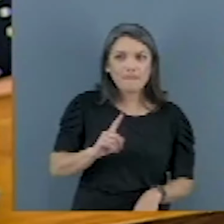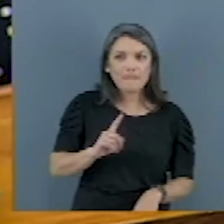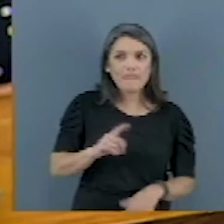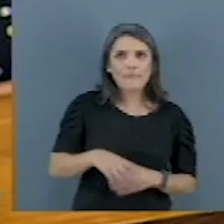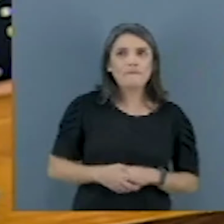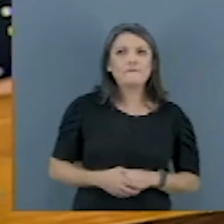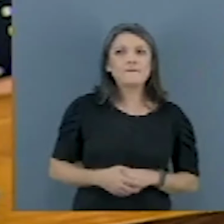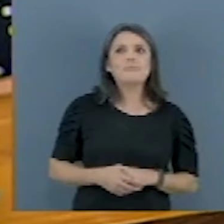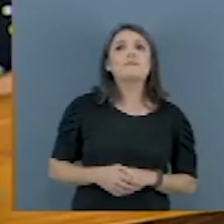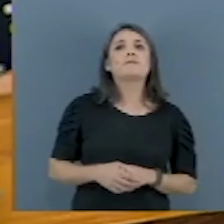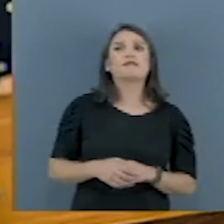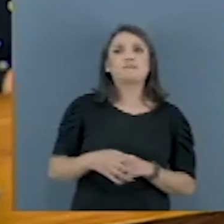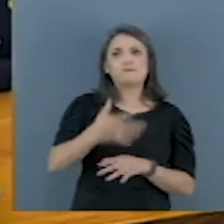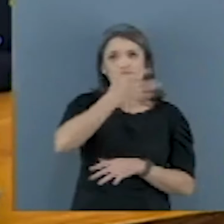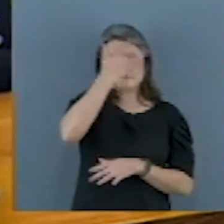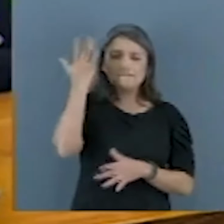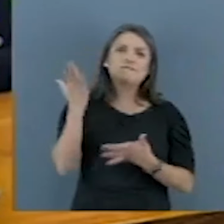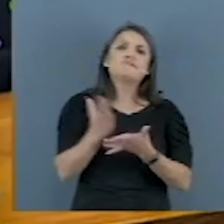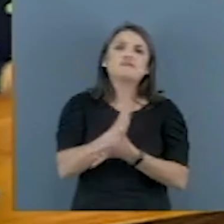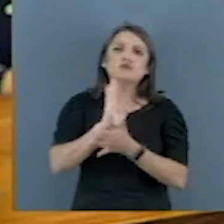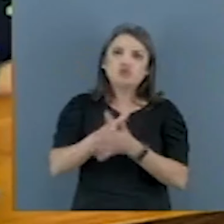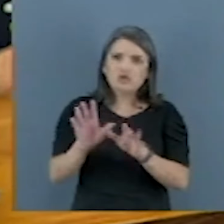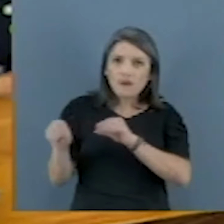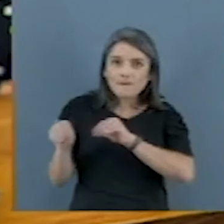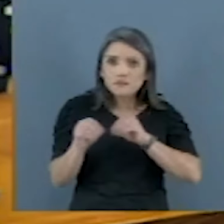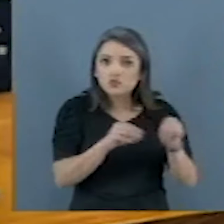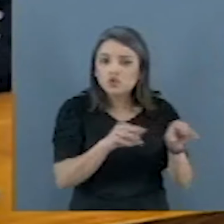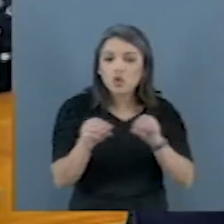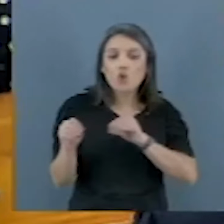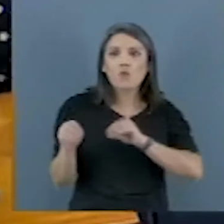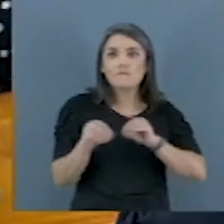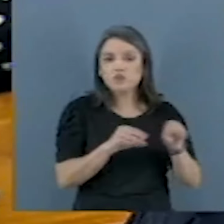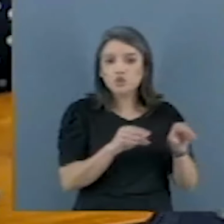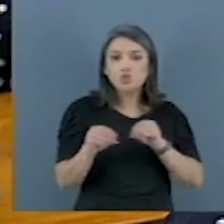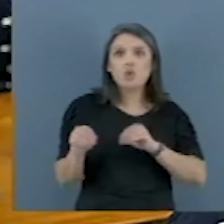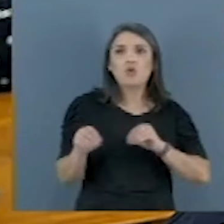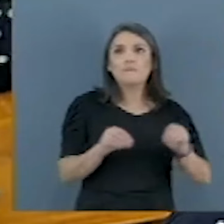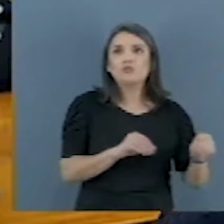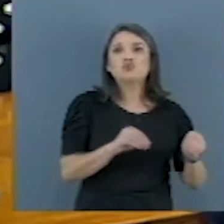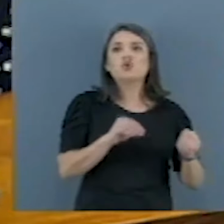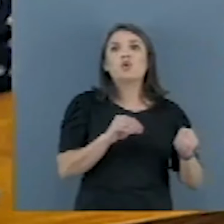para outros bairros, foram lá para a Cidade do Povo, que foi construído um conjunto